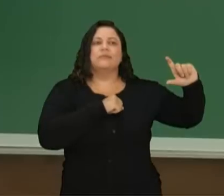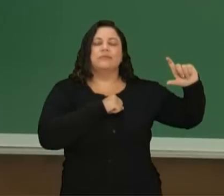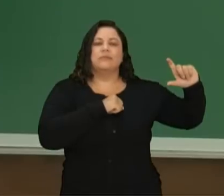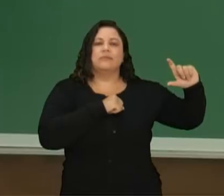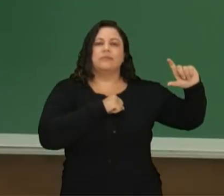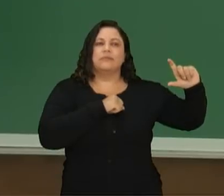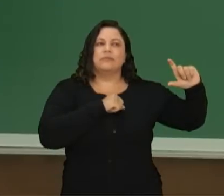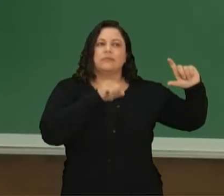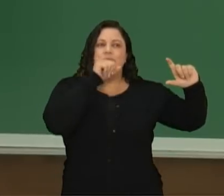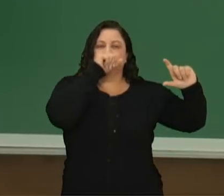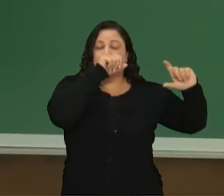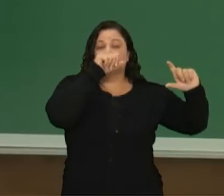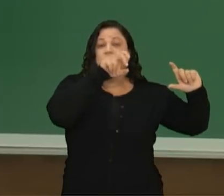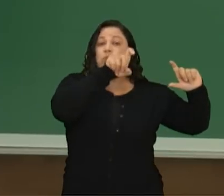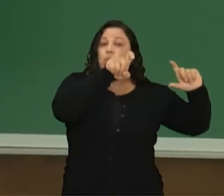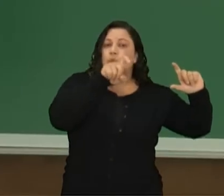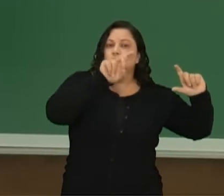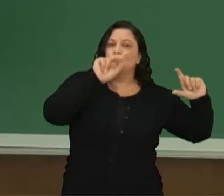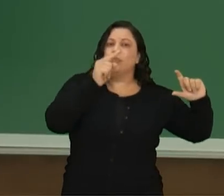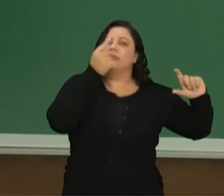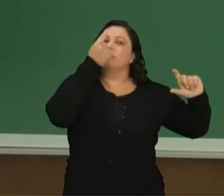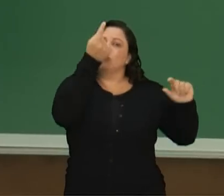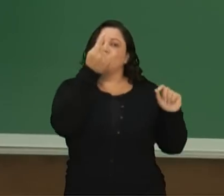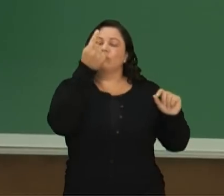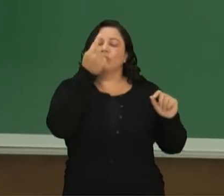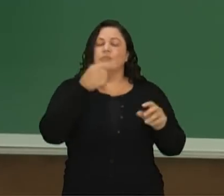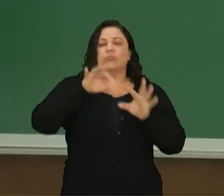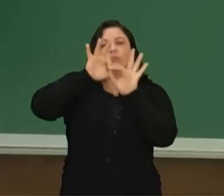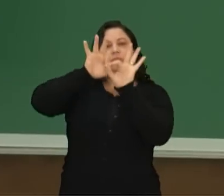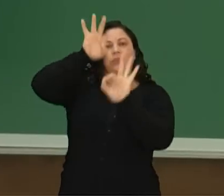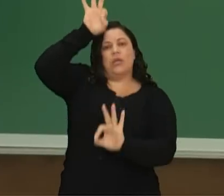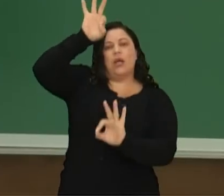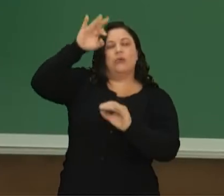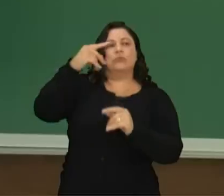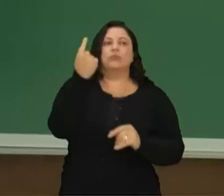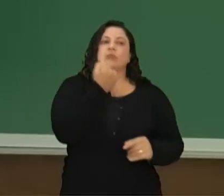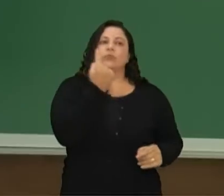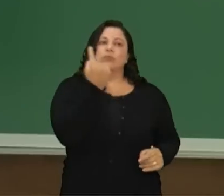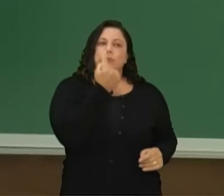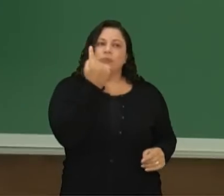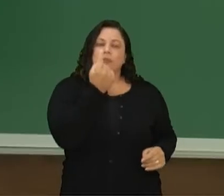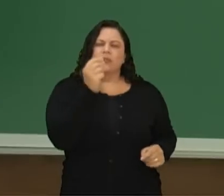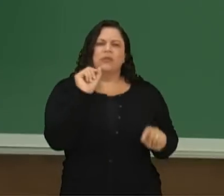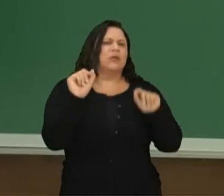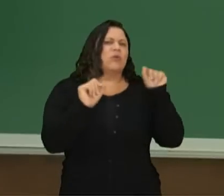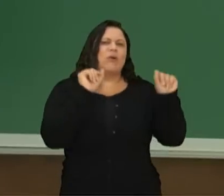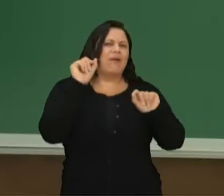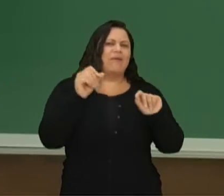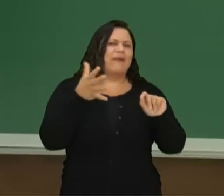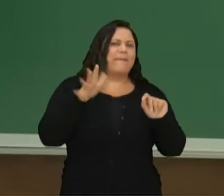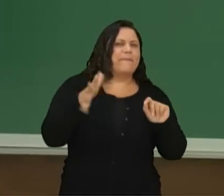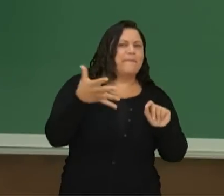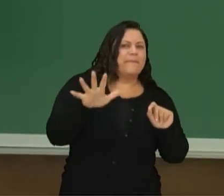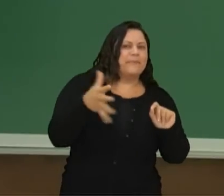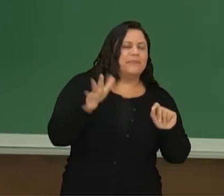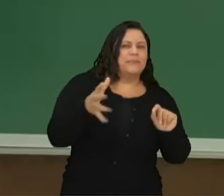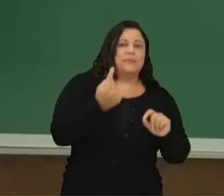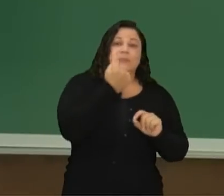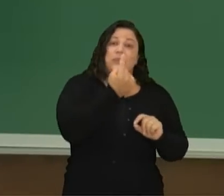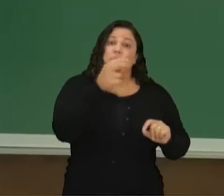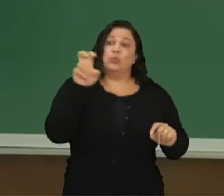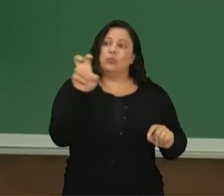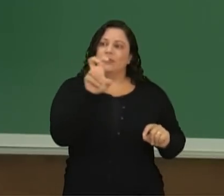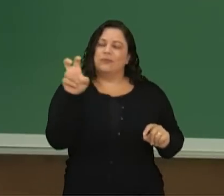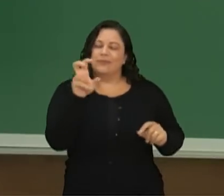que o x1, que é a altura do primeiro aqui. Qual que é a média dessa altura?